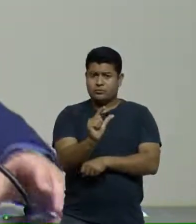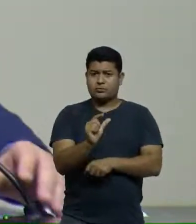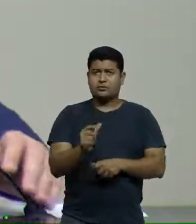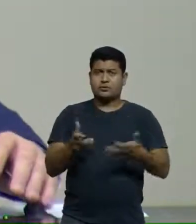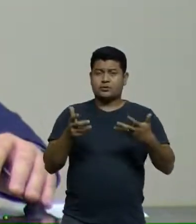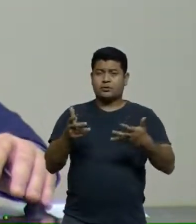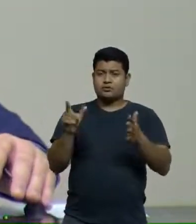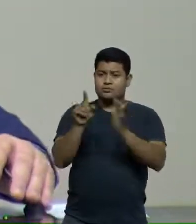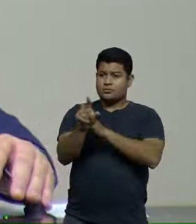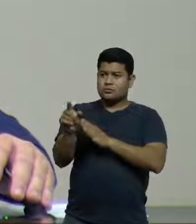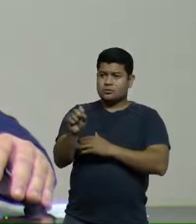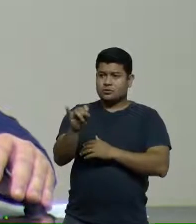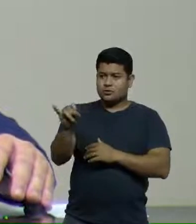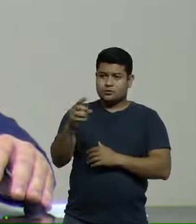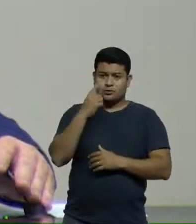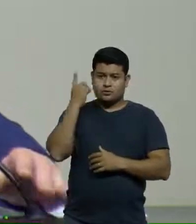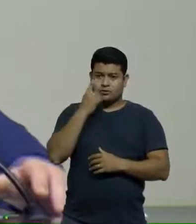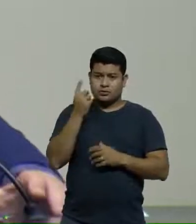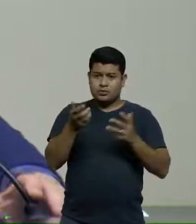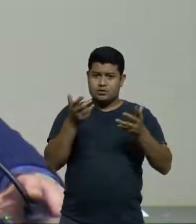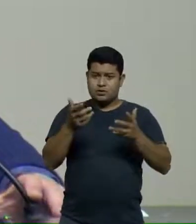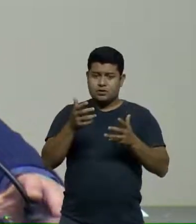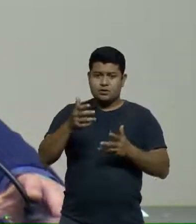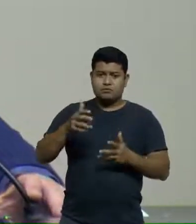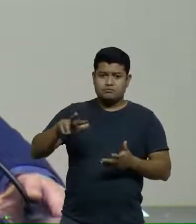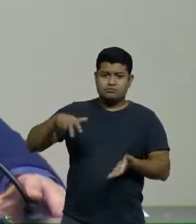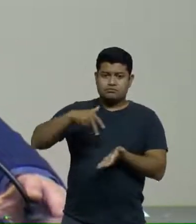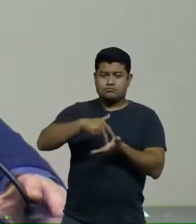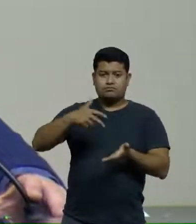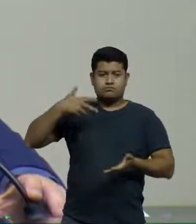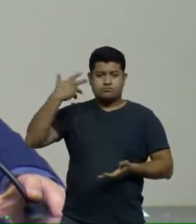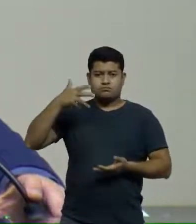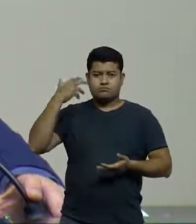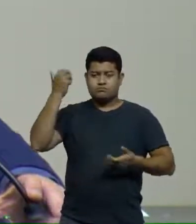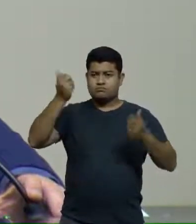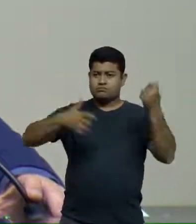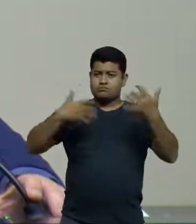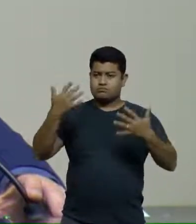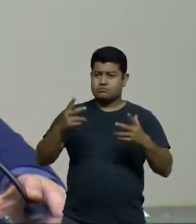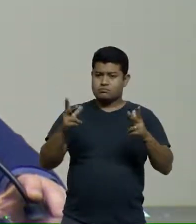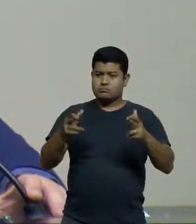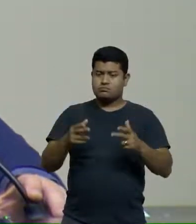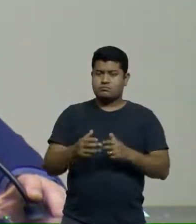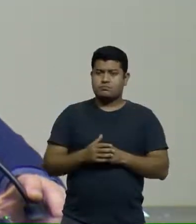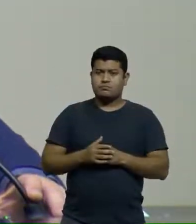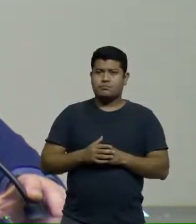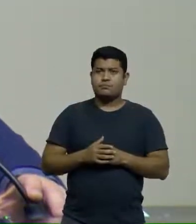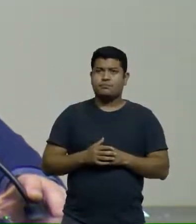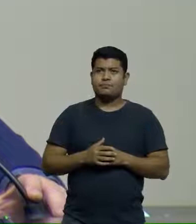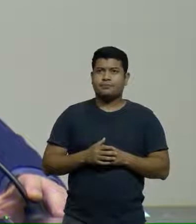algum deputado gostaria de se manifestar sobre o assunto.